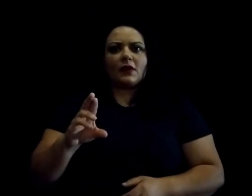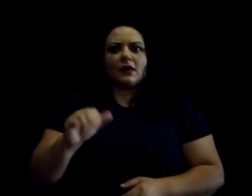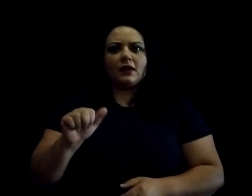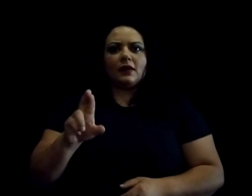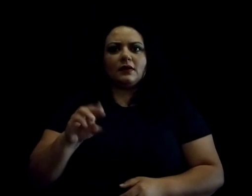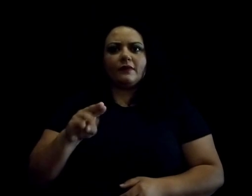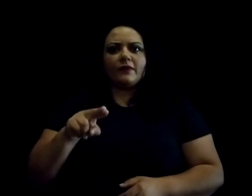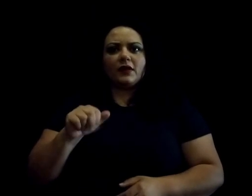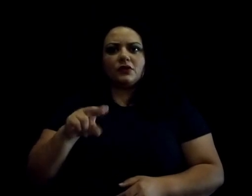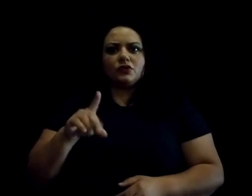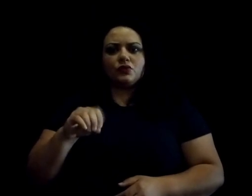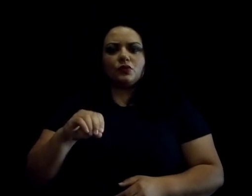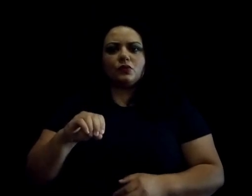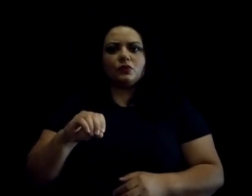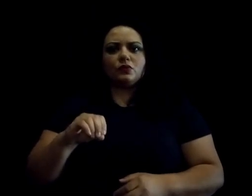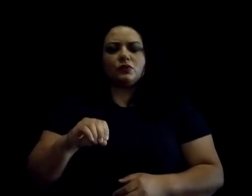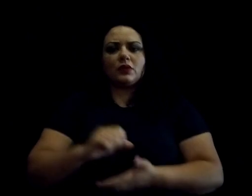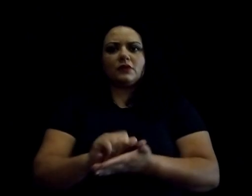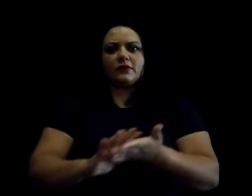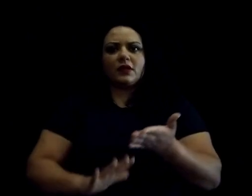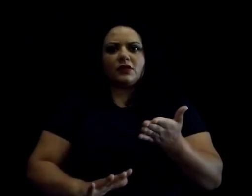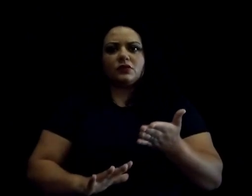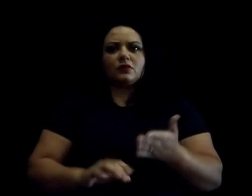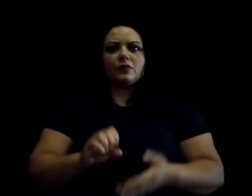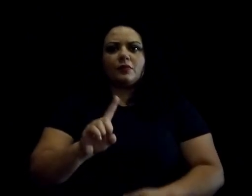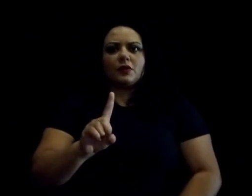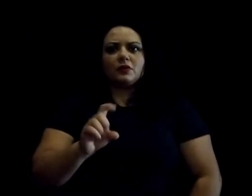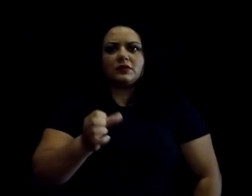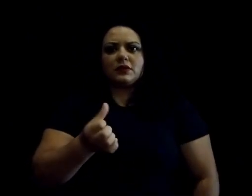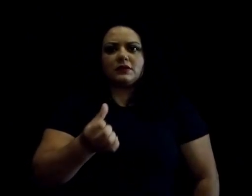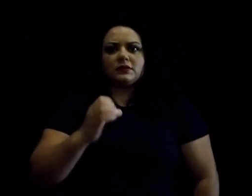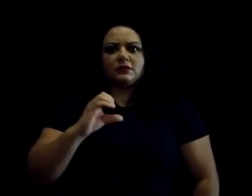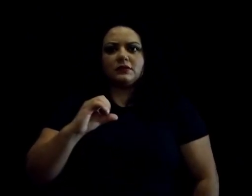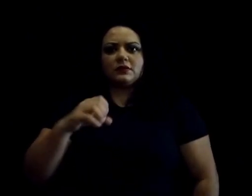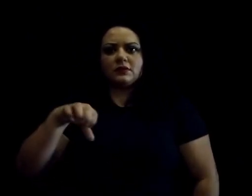Caravaggio. A Natividade, 1609.